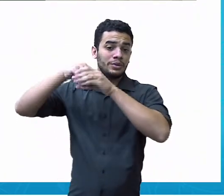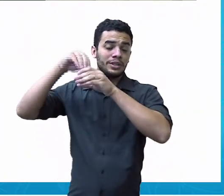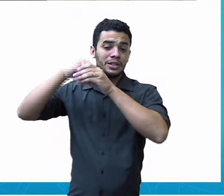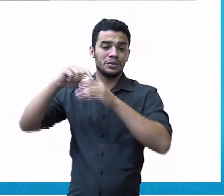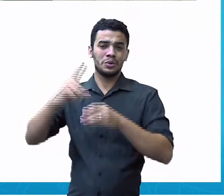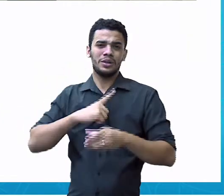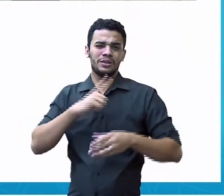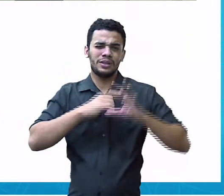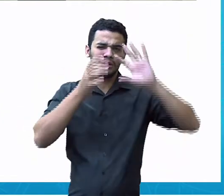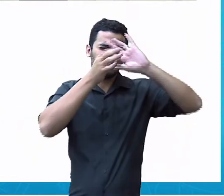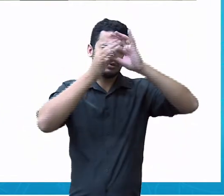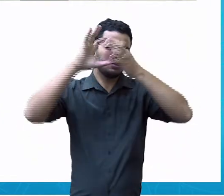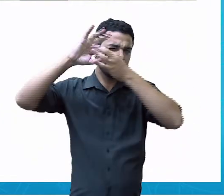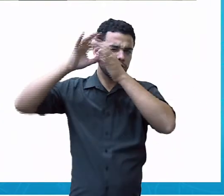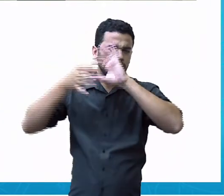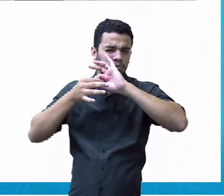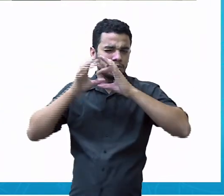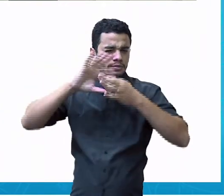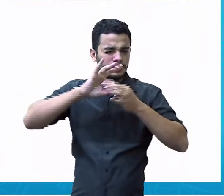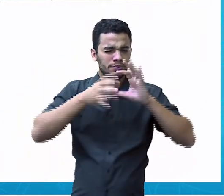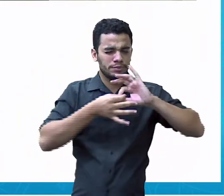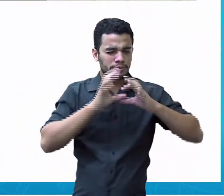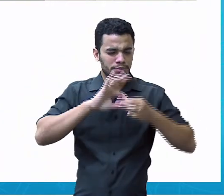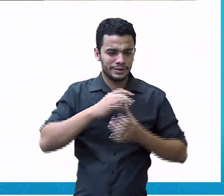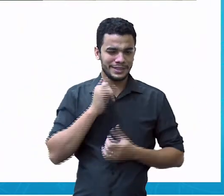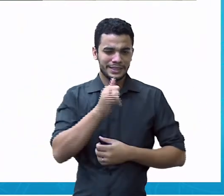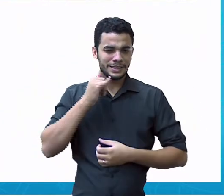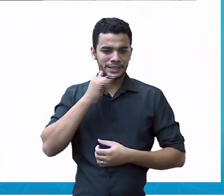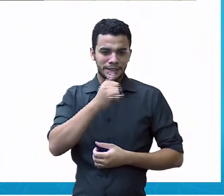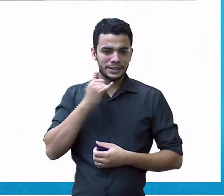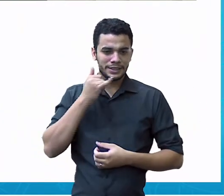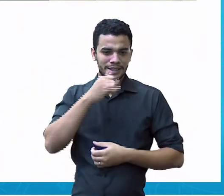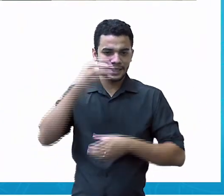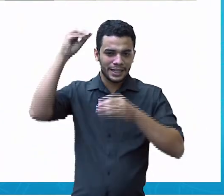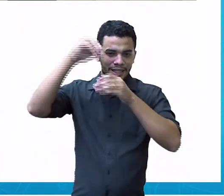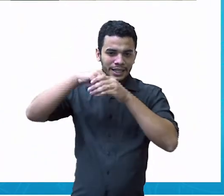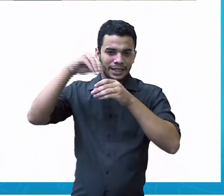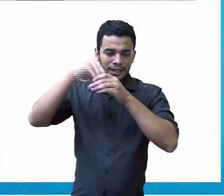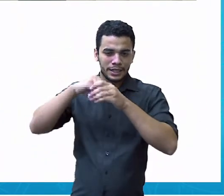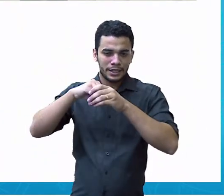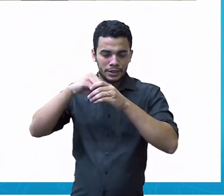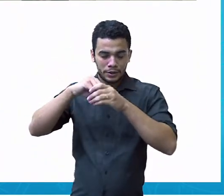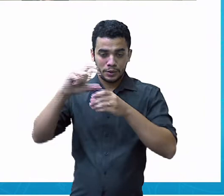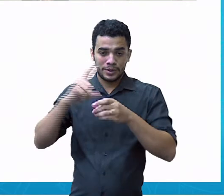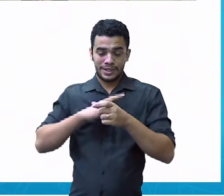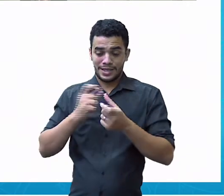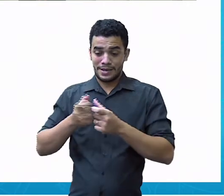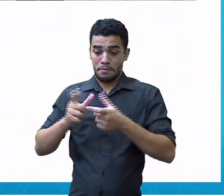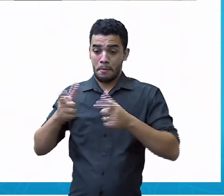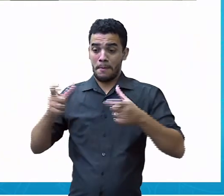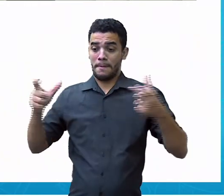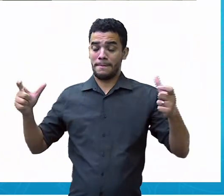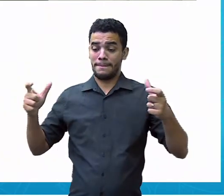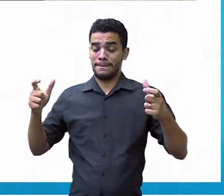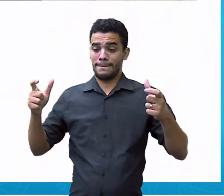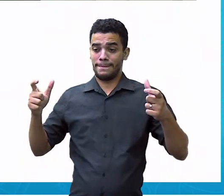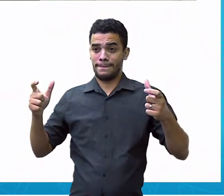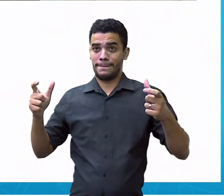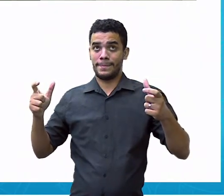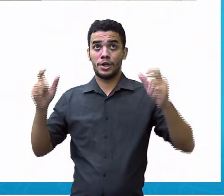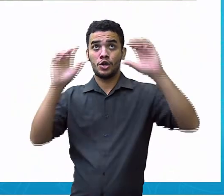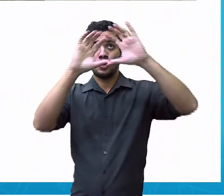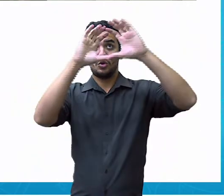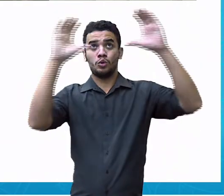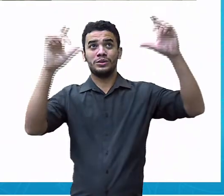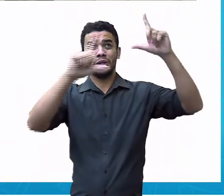Existem de 80 a 100 bilhões de células nervosas no